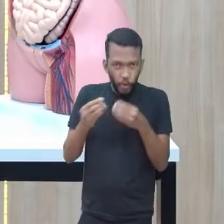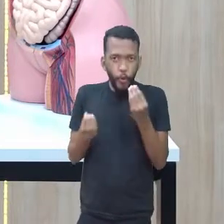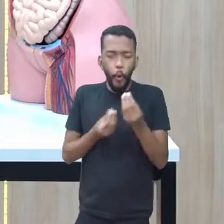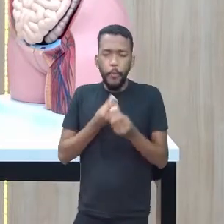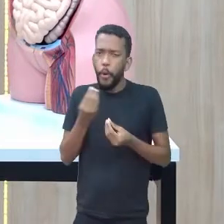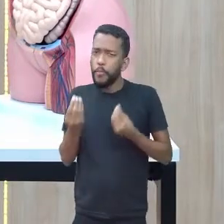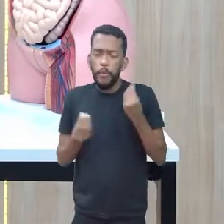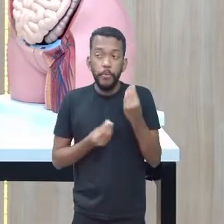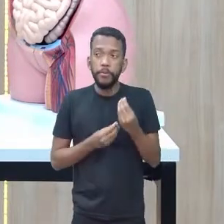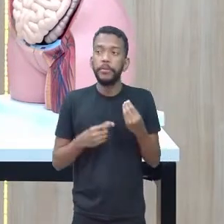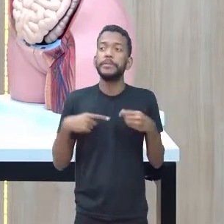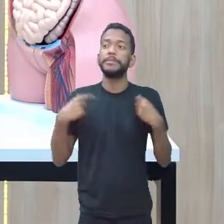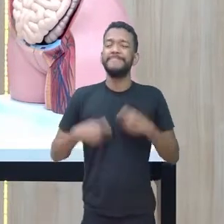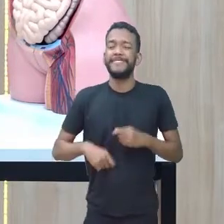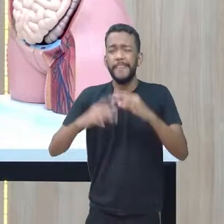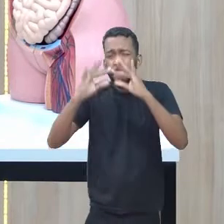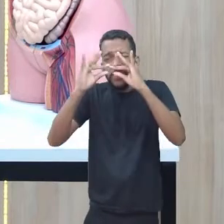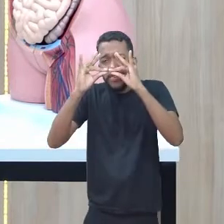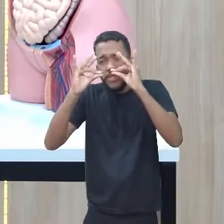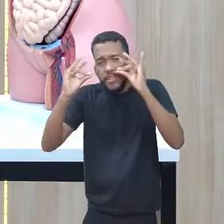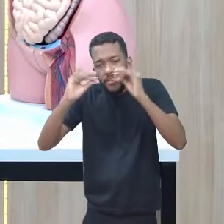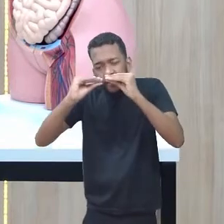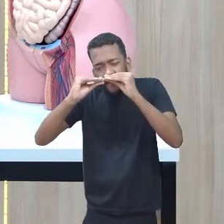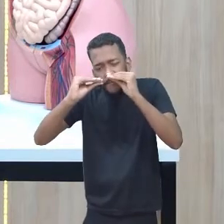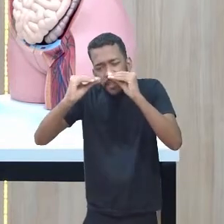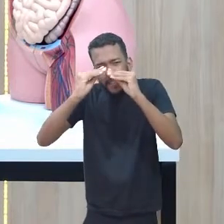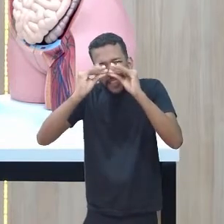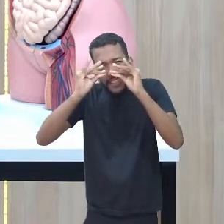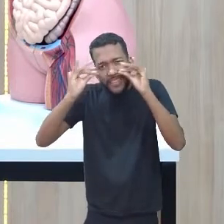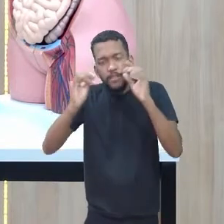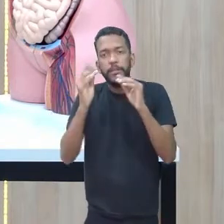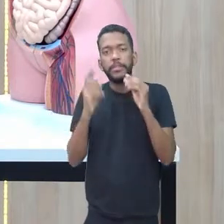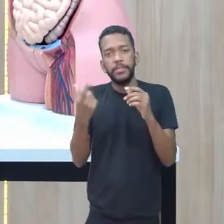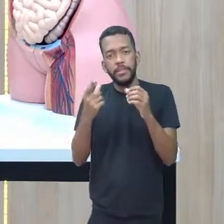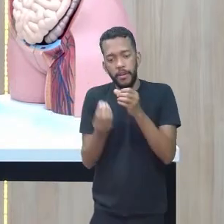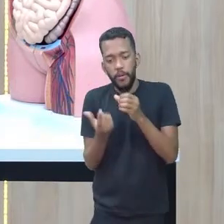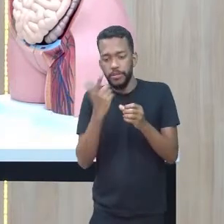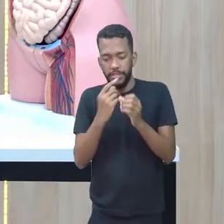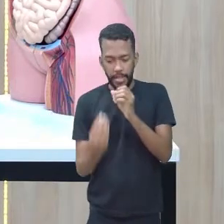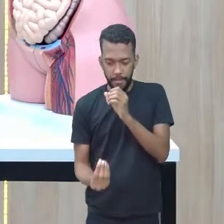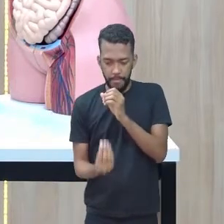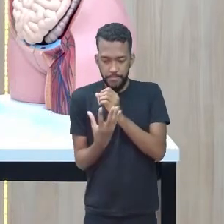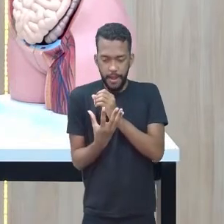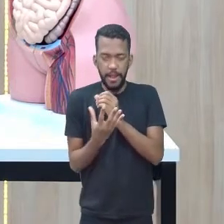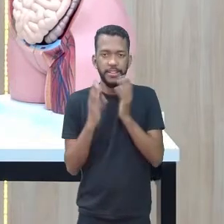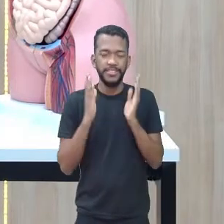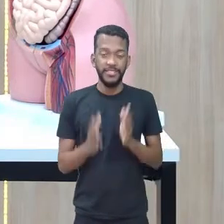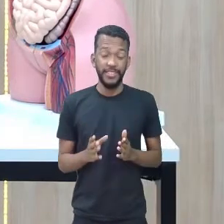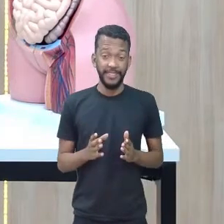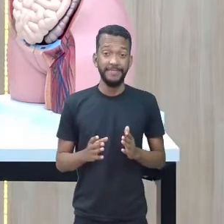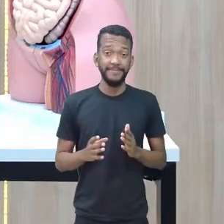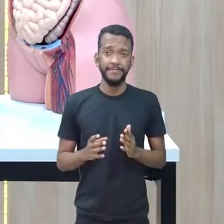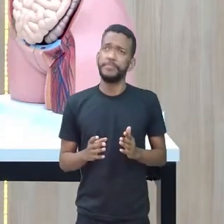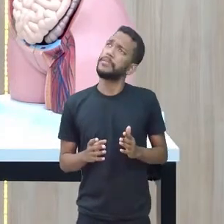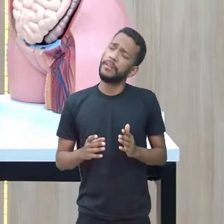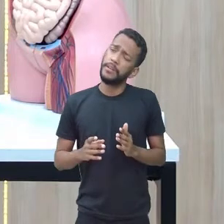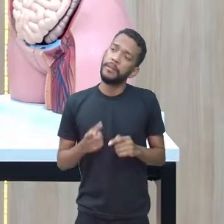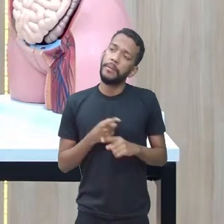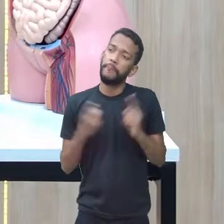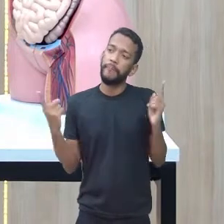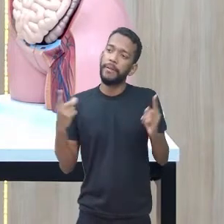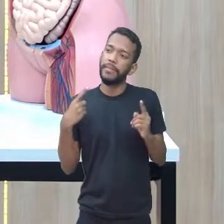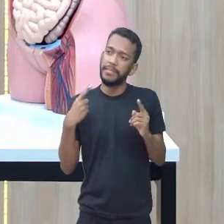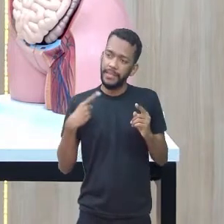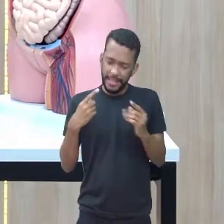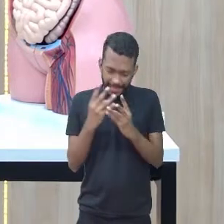aqui, é preciso ser bem fininho para poder a luz passar, ultrapassar. Professora, e ele transparente a gente